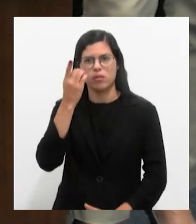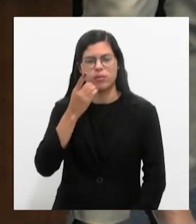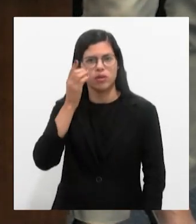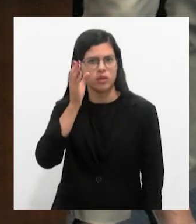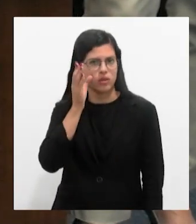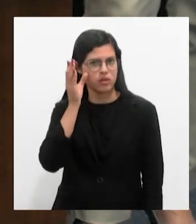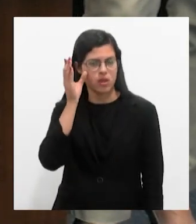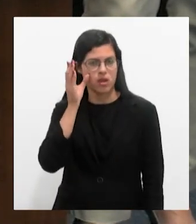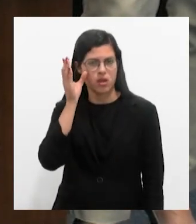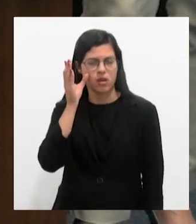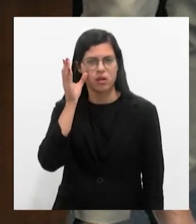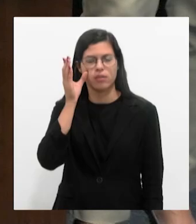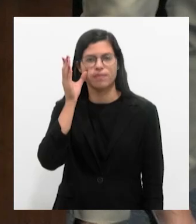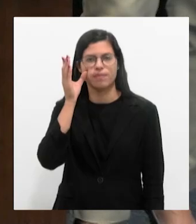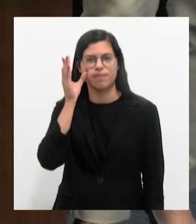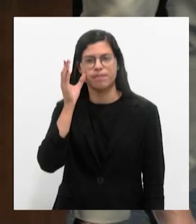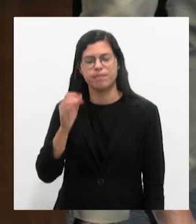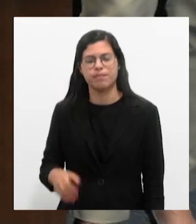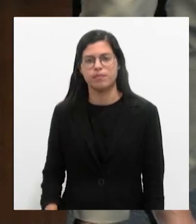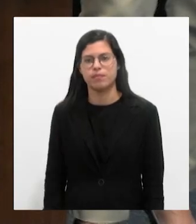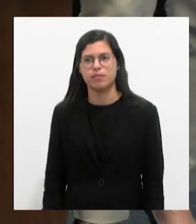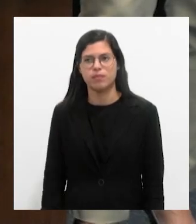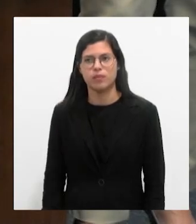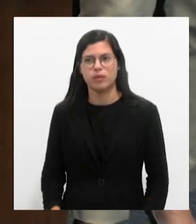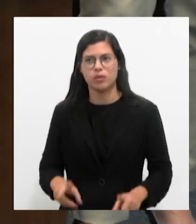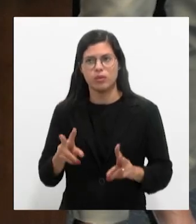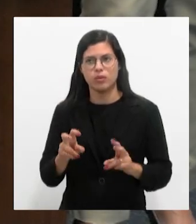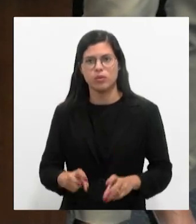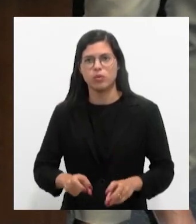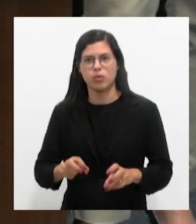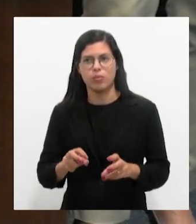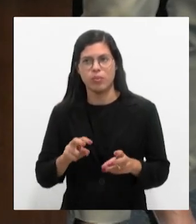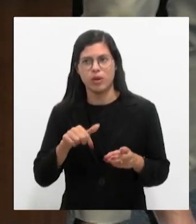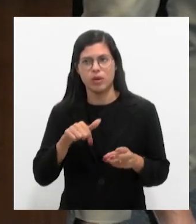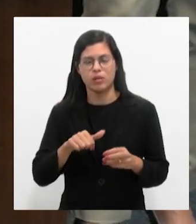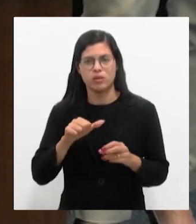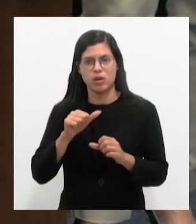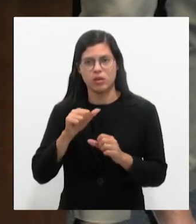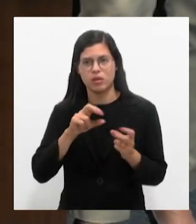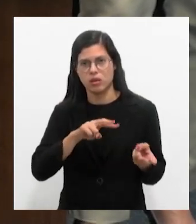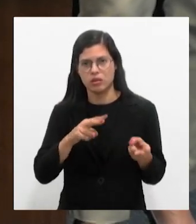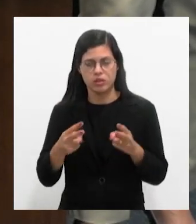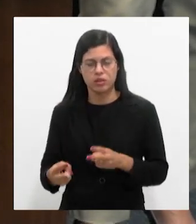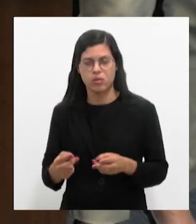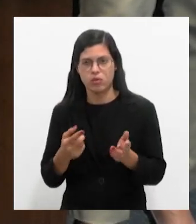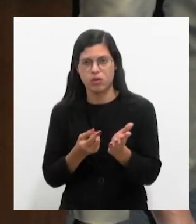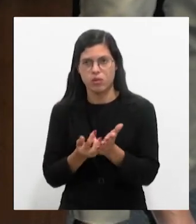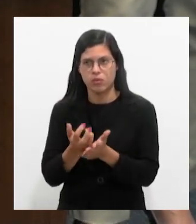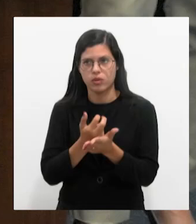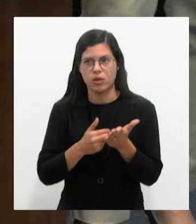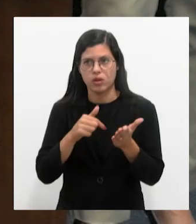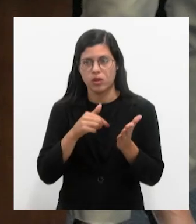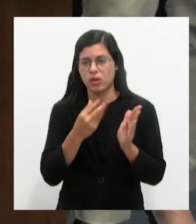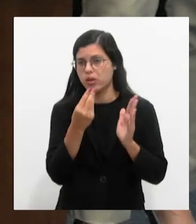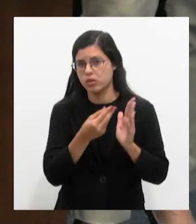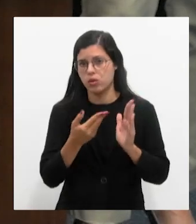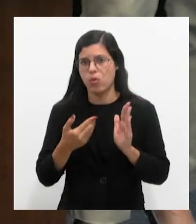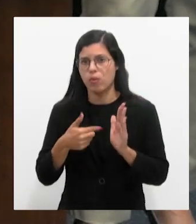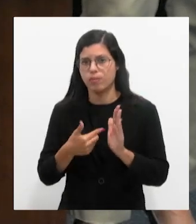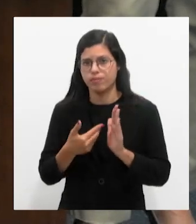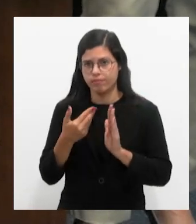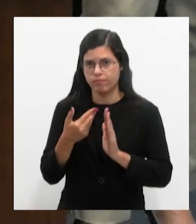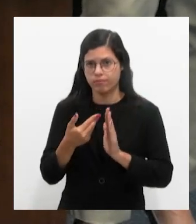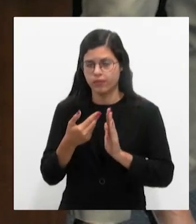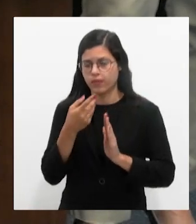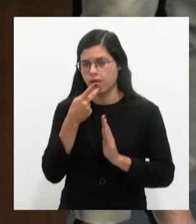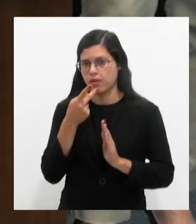Célia Jordão, que trata da transação tributária, e esse convênio CONFAZ, que coloca em 95%, ele